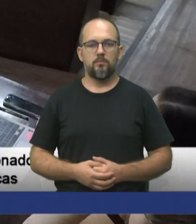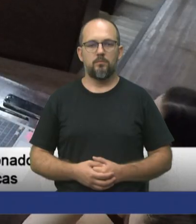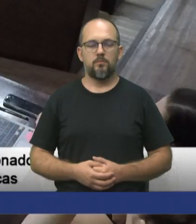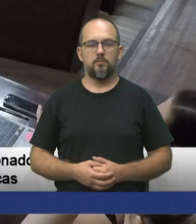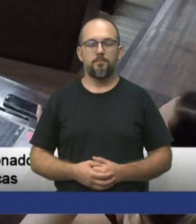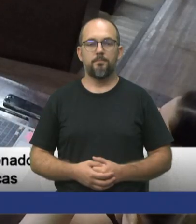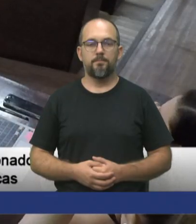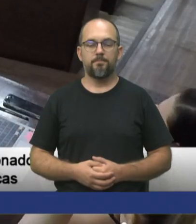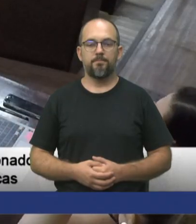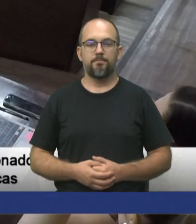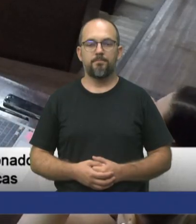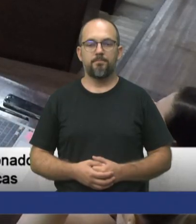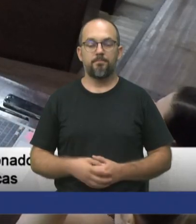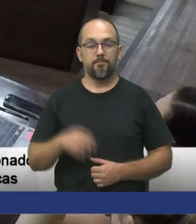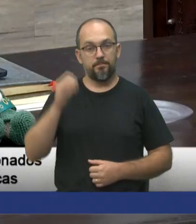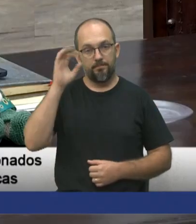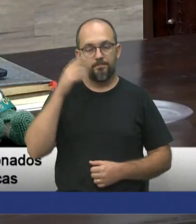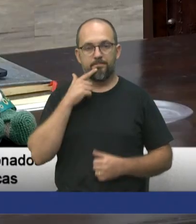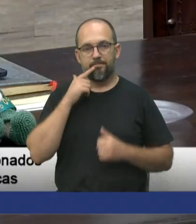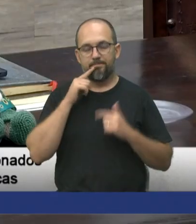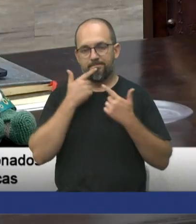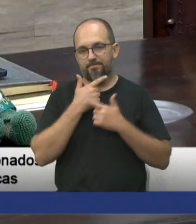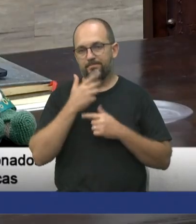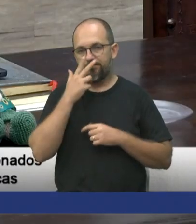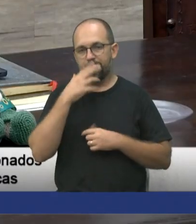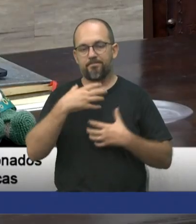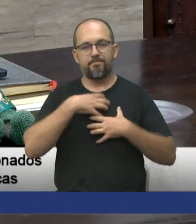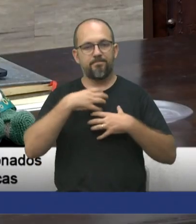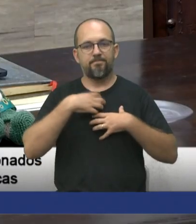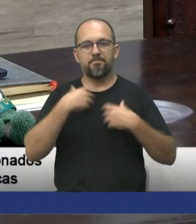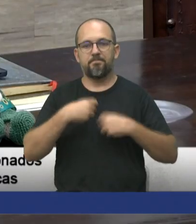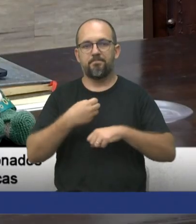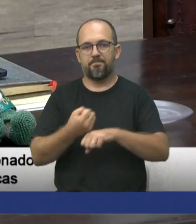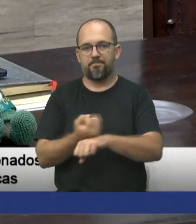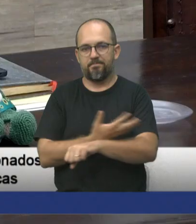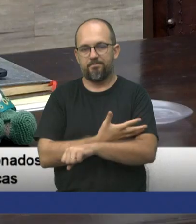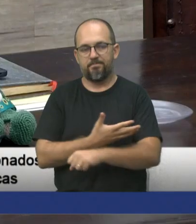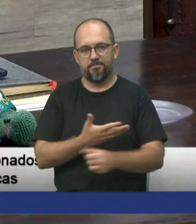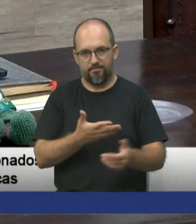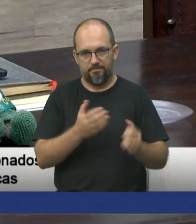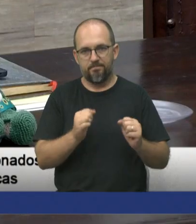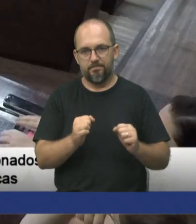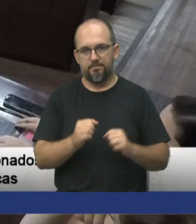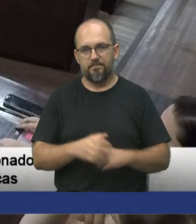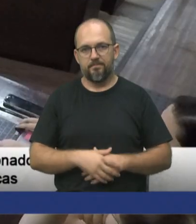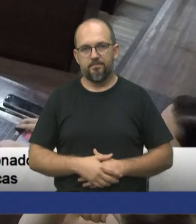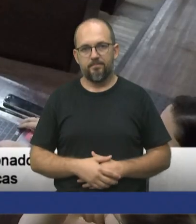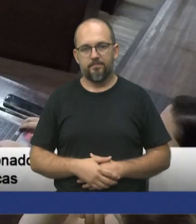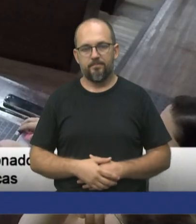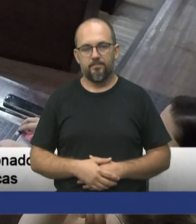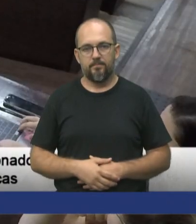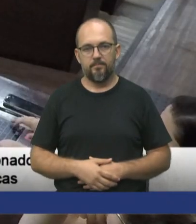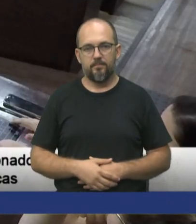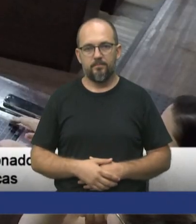Eu falo que a gente não pode perder a capacidade de se emocionar, né? Claro, meu amor, sempre.